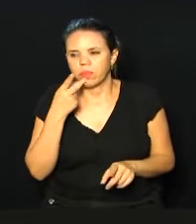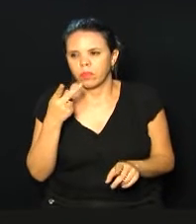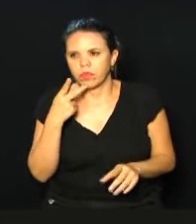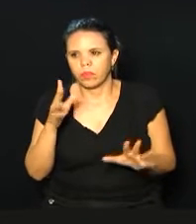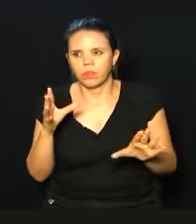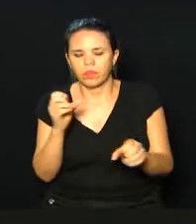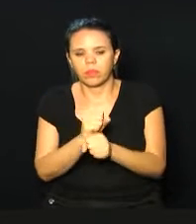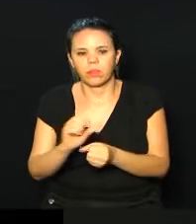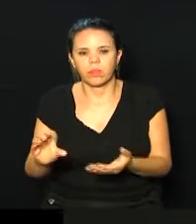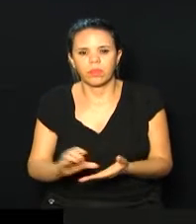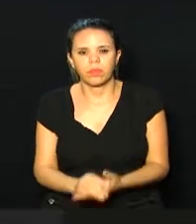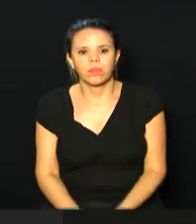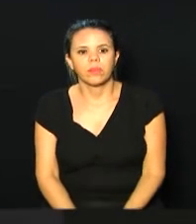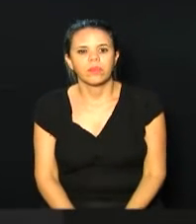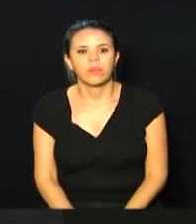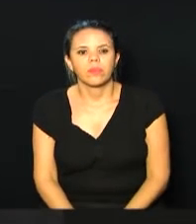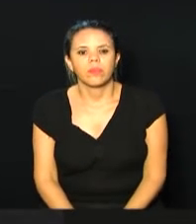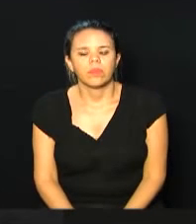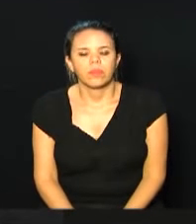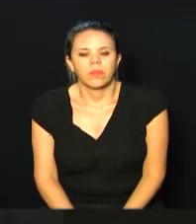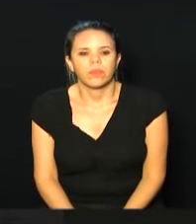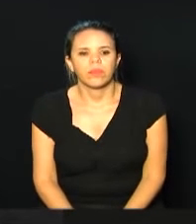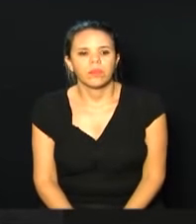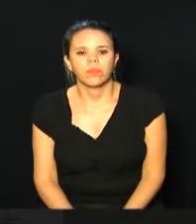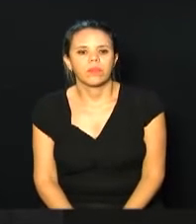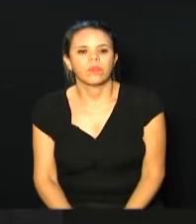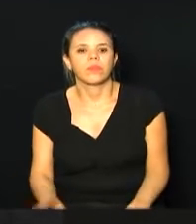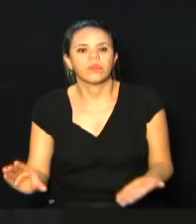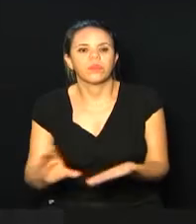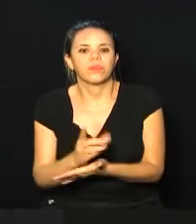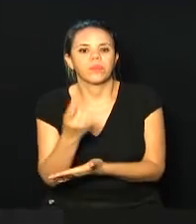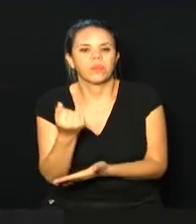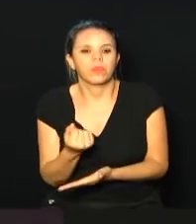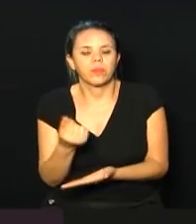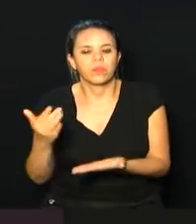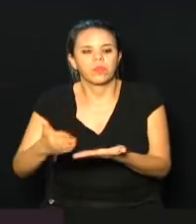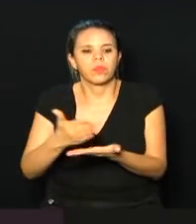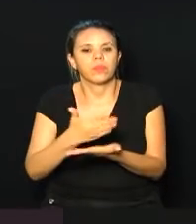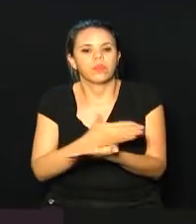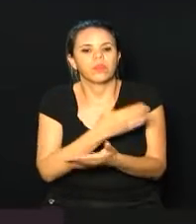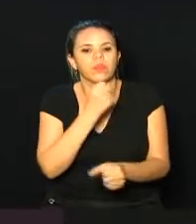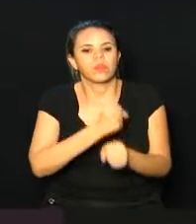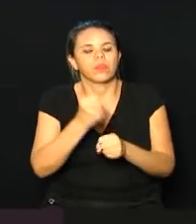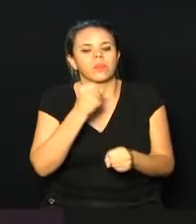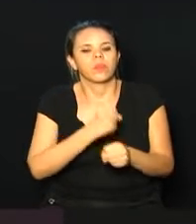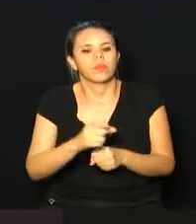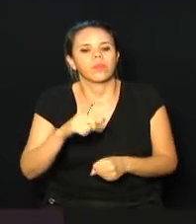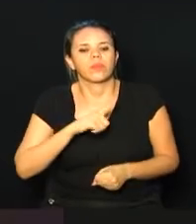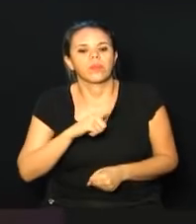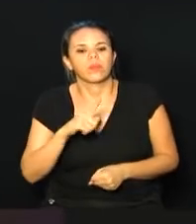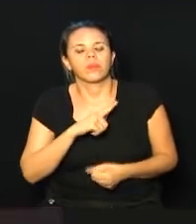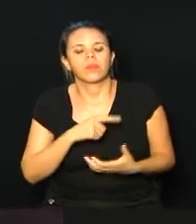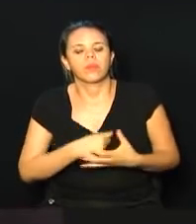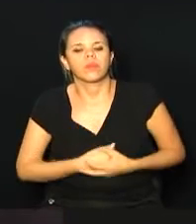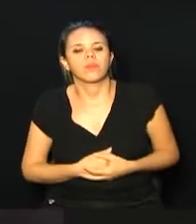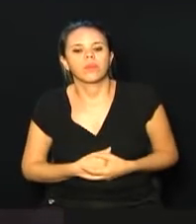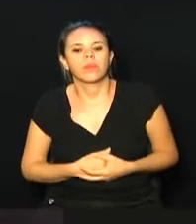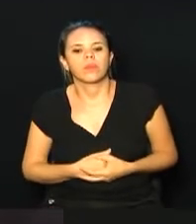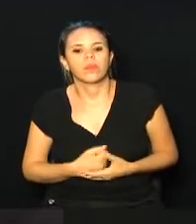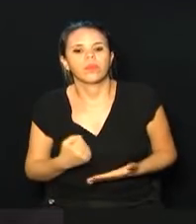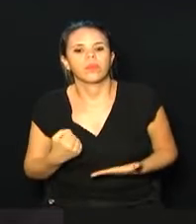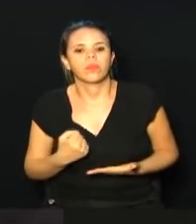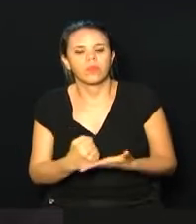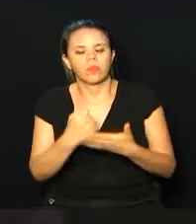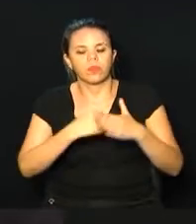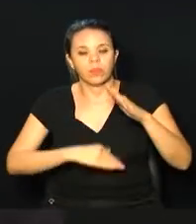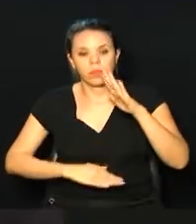financiamento, porque esse financiamento dessas obras ele terá que ter também uma contribuição da